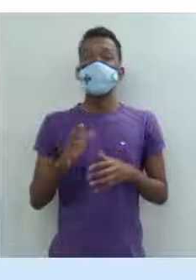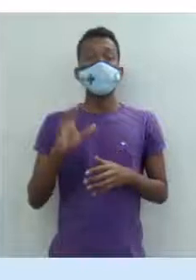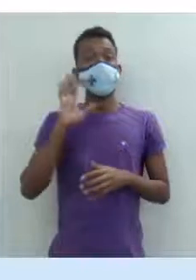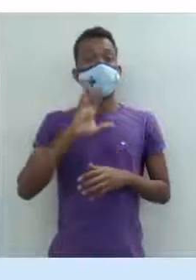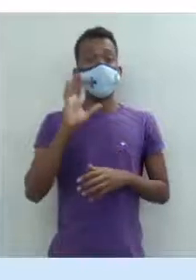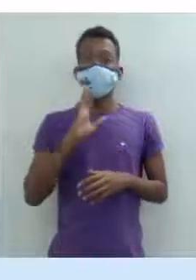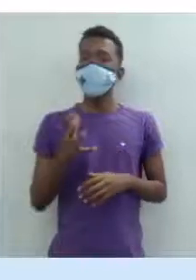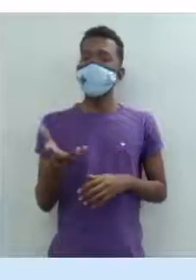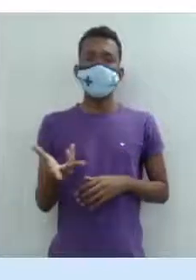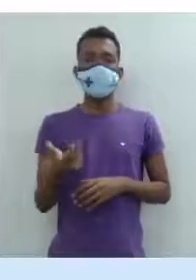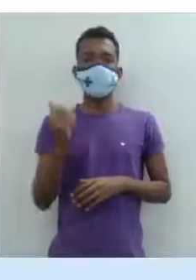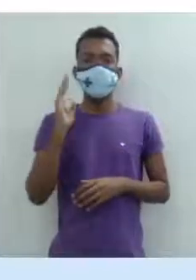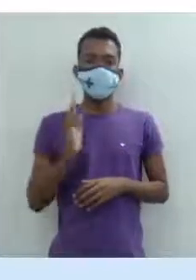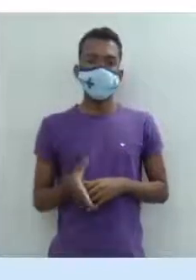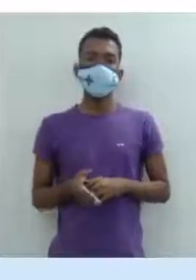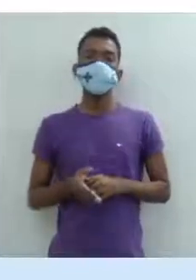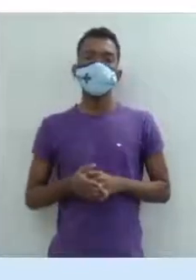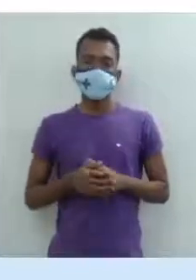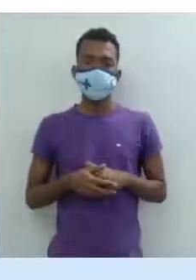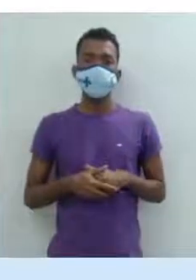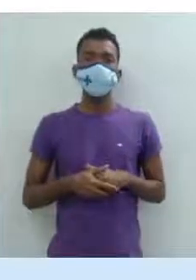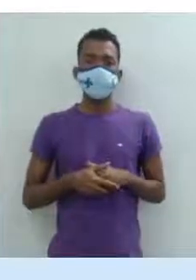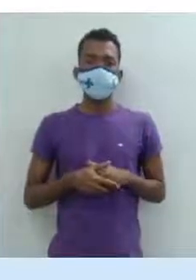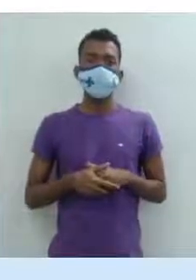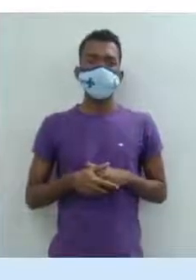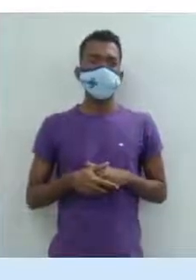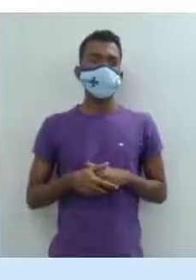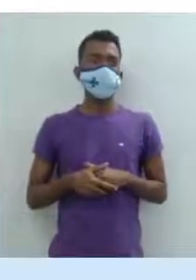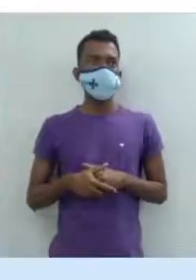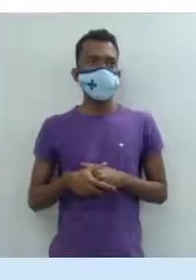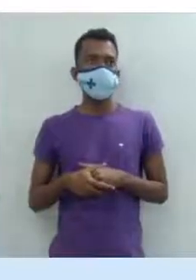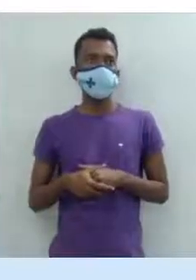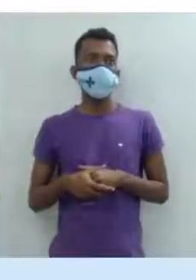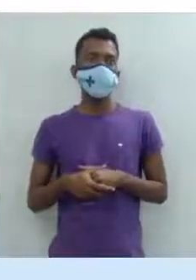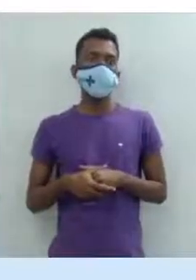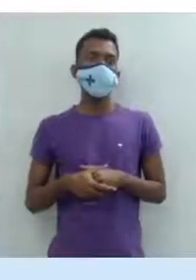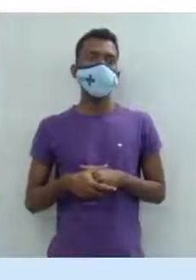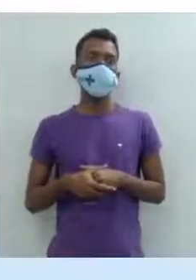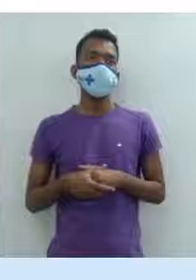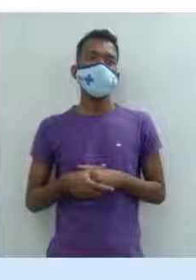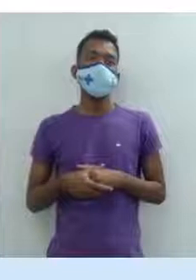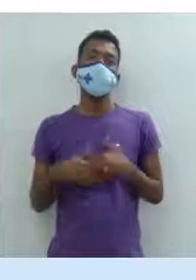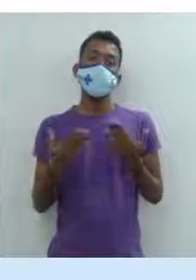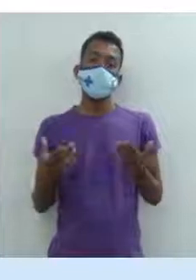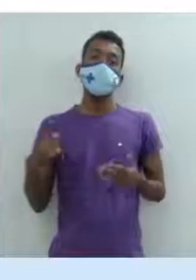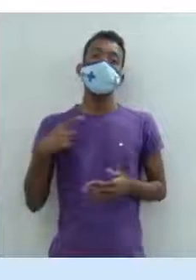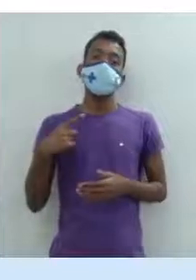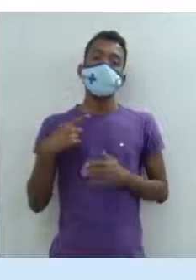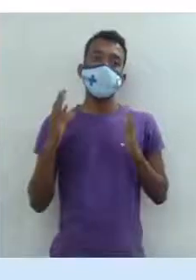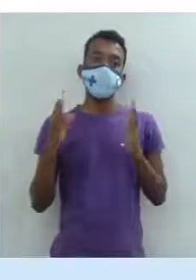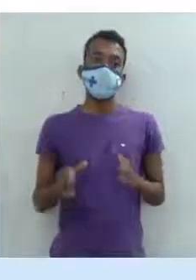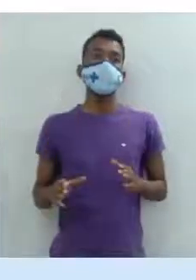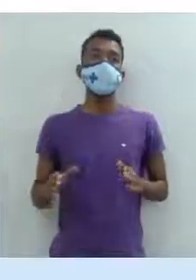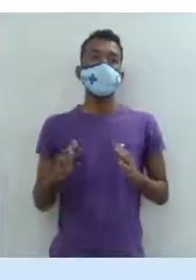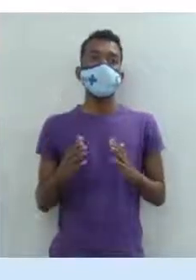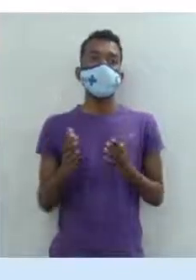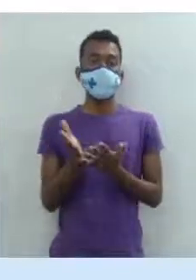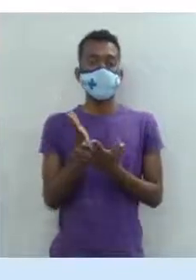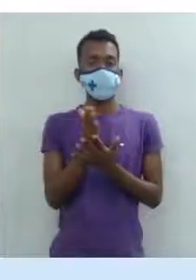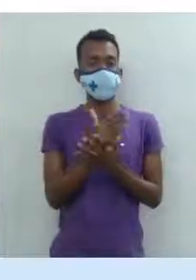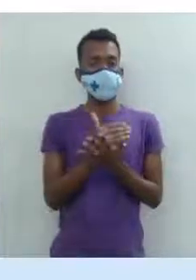hein, turminha? Que bacana, hein? Então, vejamos. Aí nós temos a divisão do trabalho é feita por